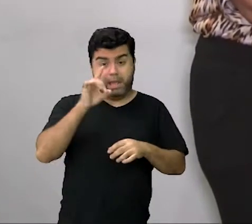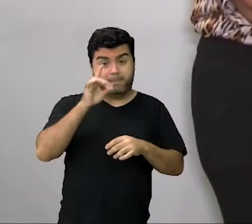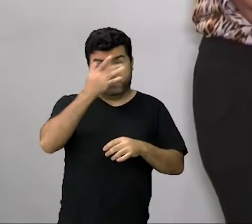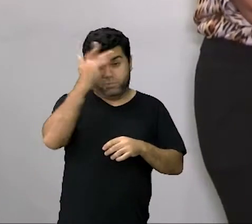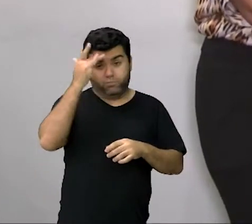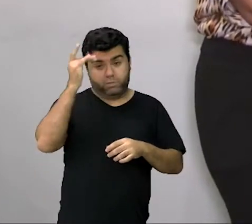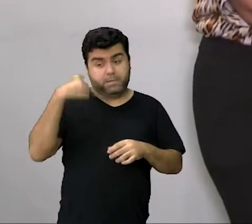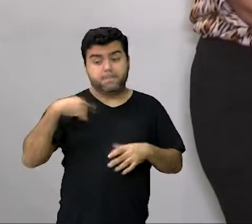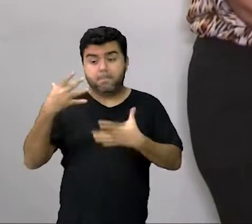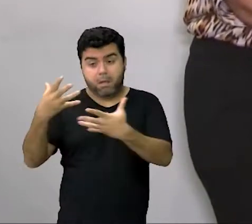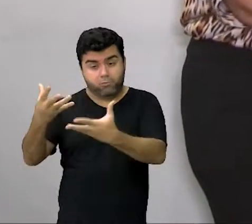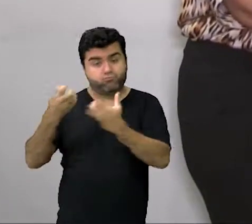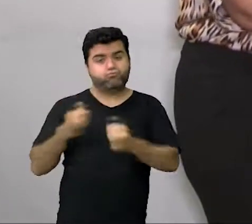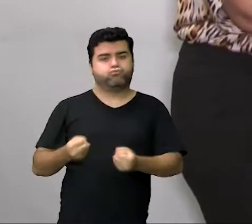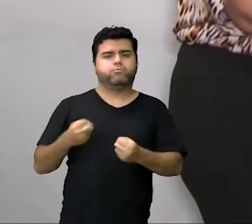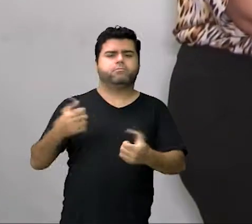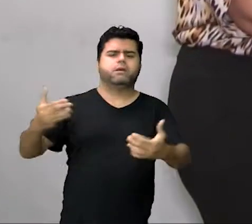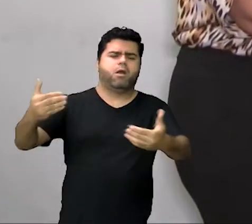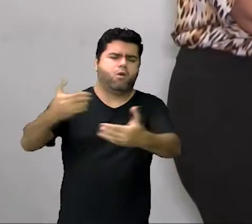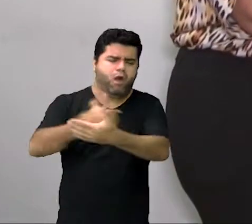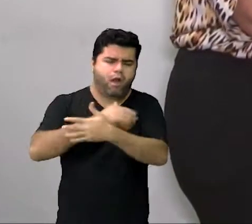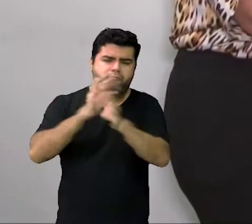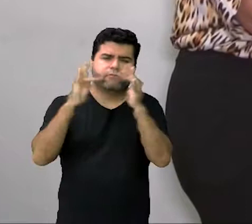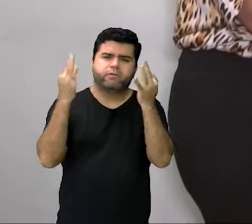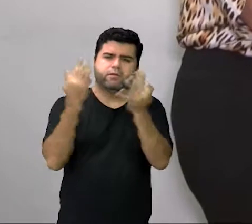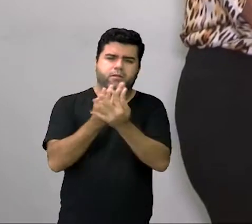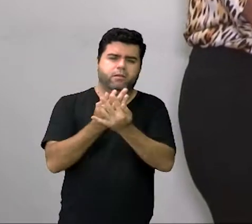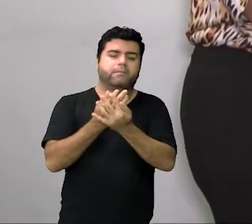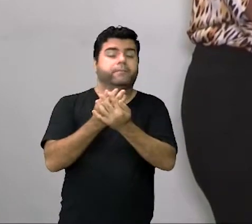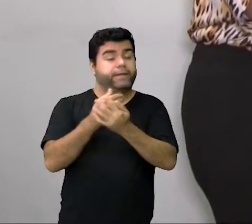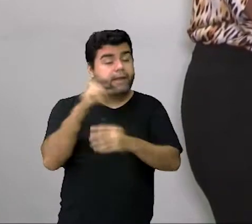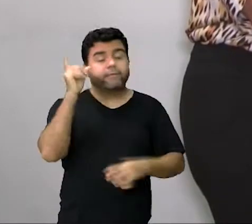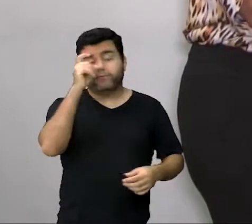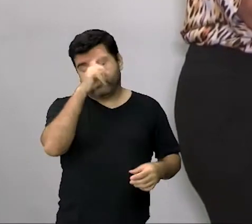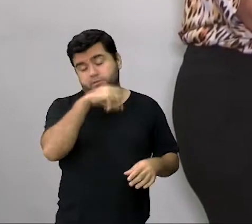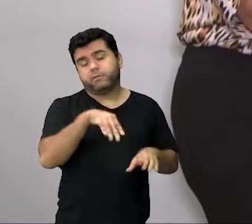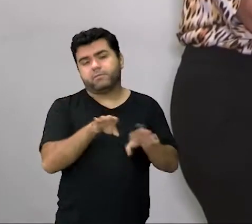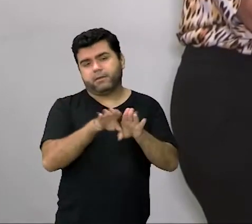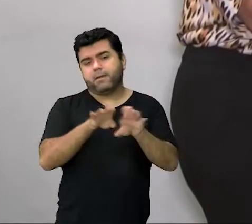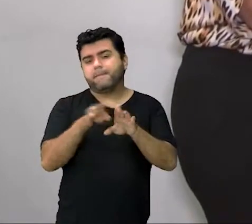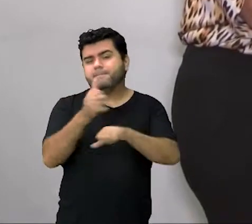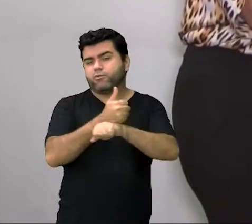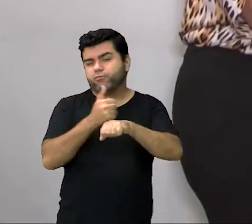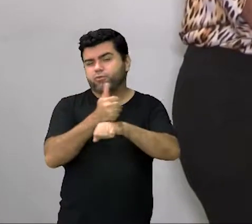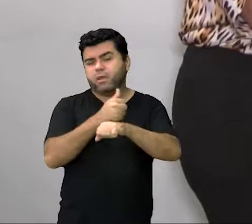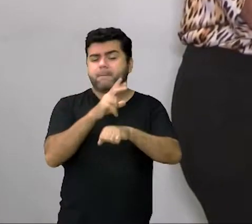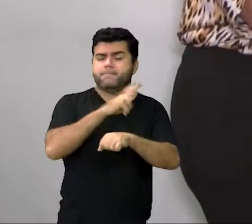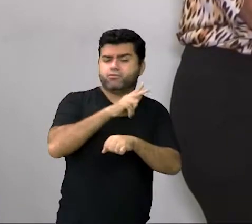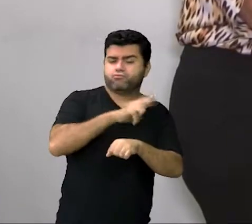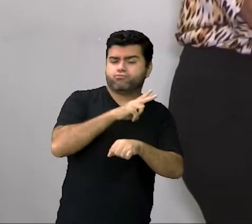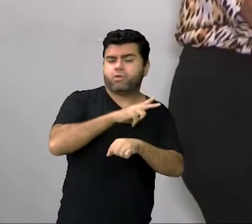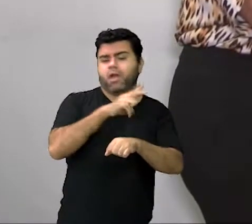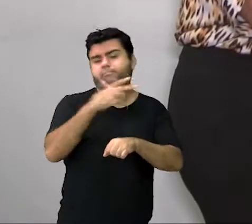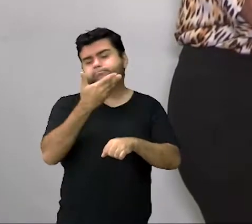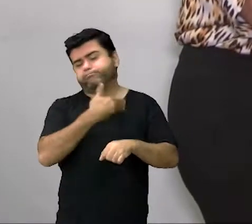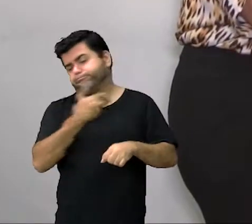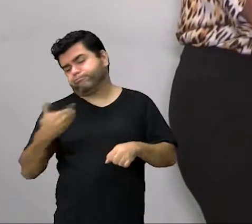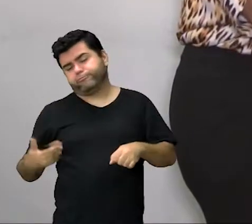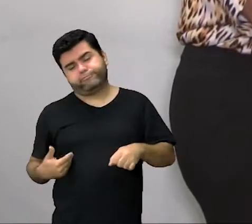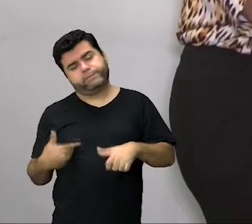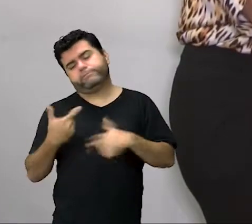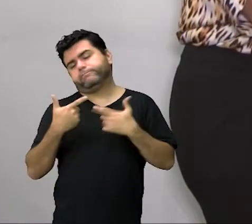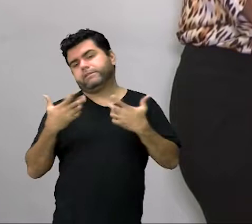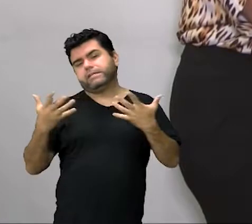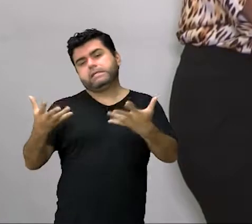pegam a causa, acolhem a família, porque são raros também, não tem profissionais, tanto particular quanto público,